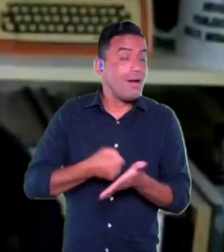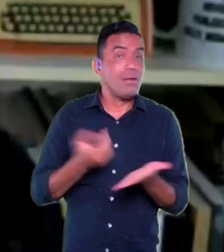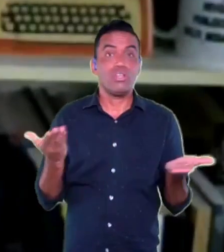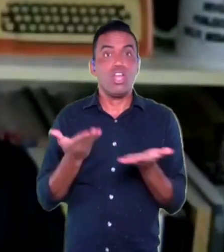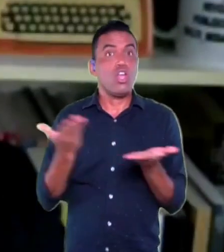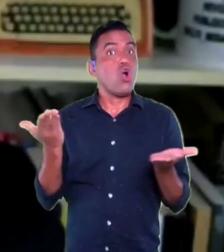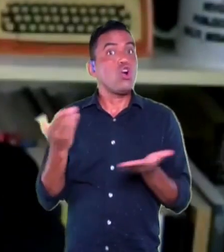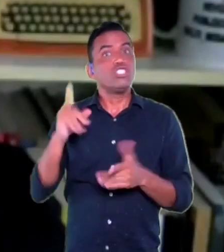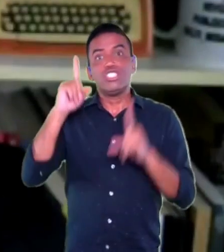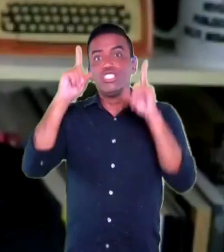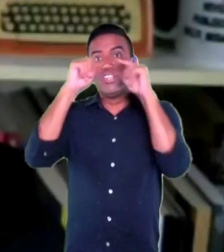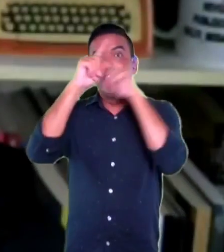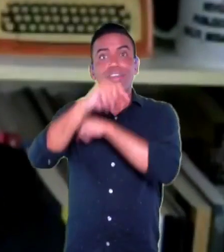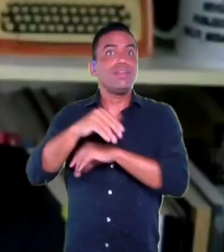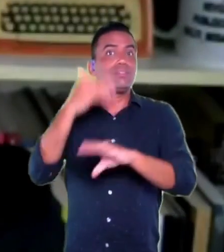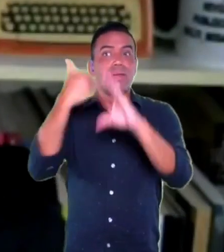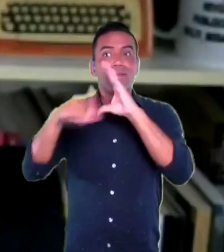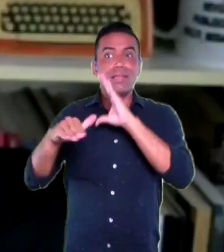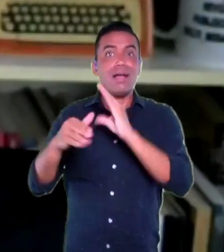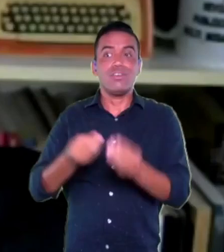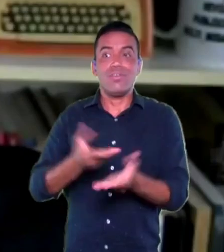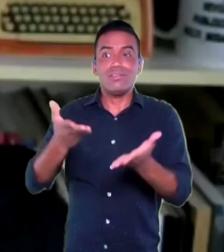muito mais difícil fazer isso aí. Né?